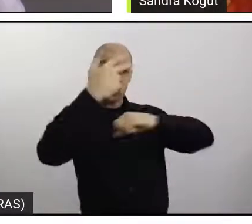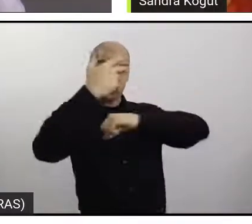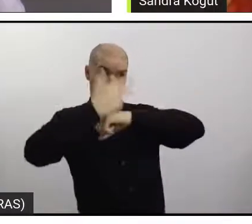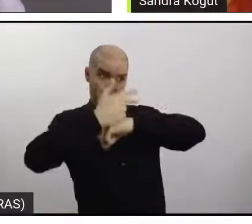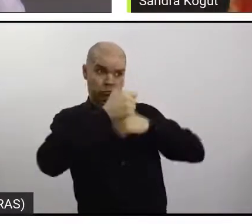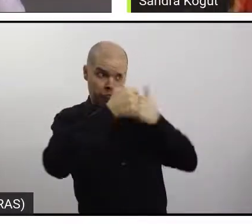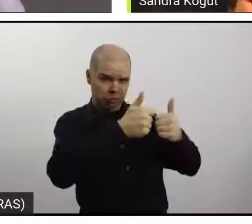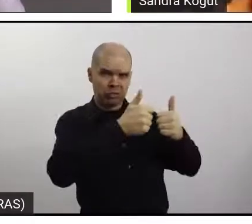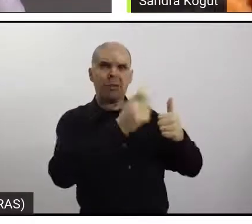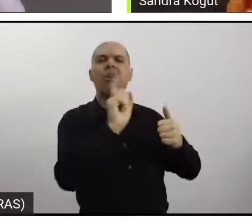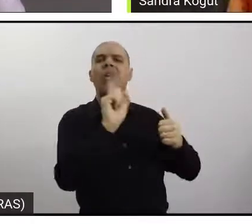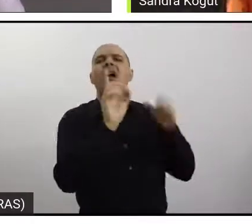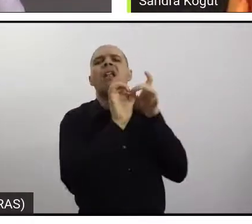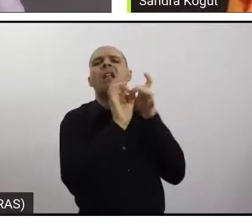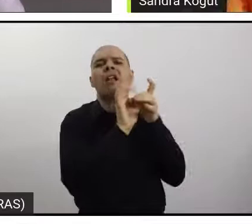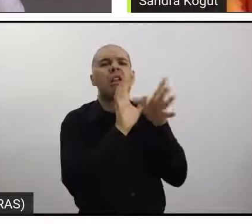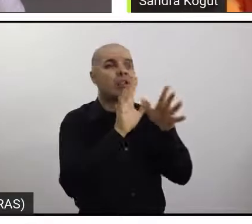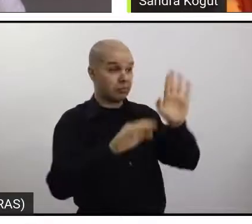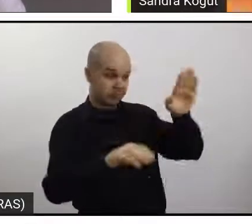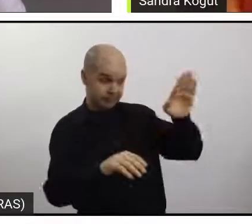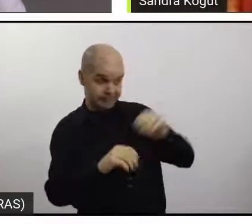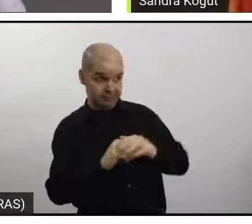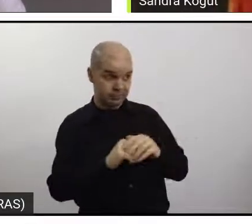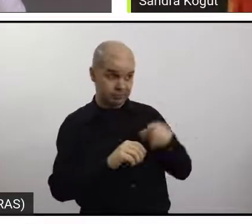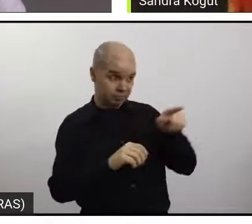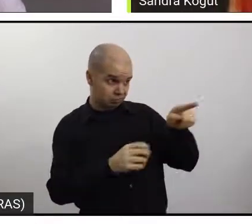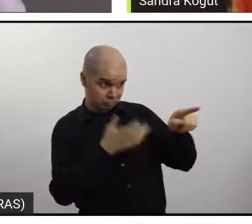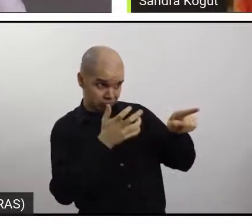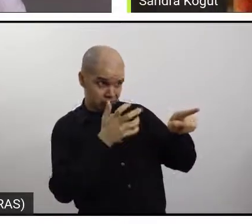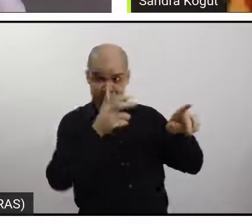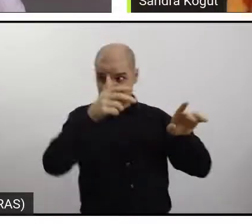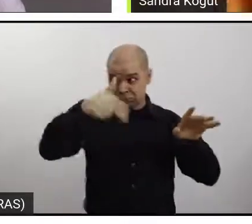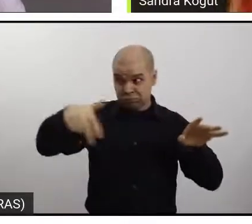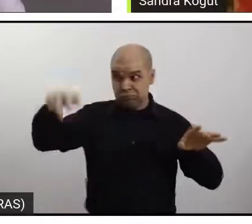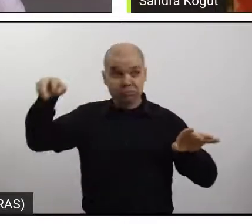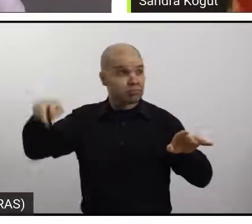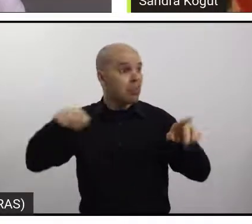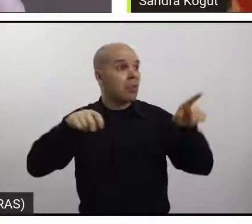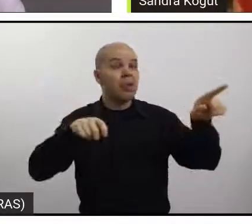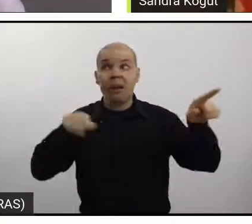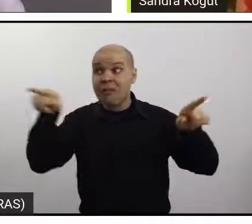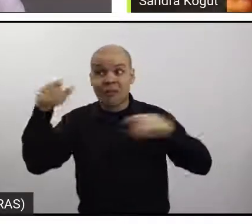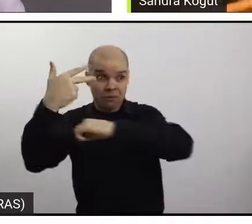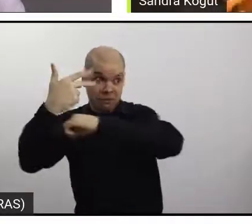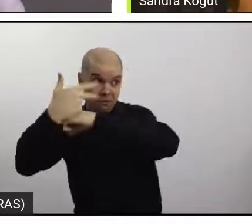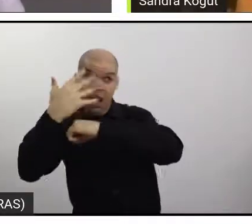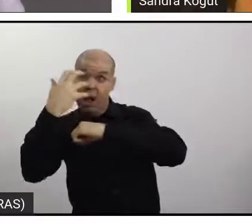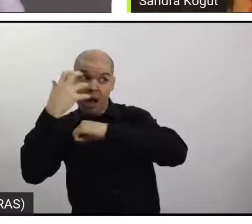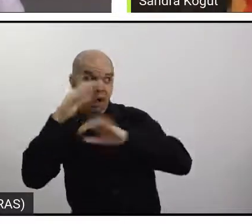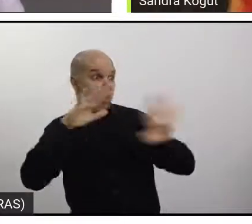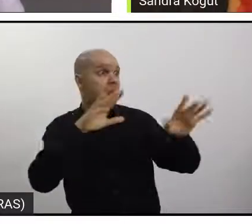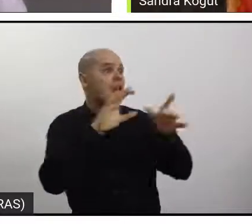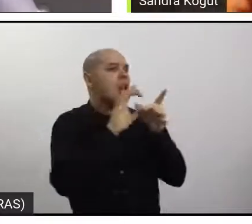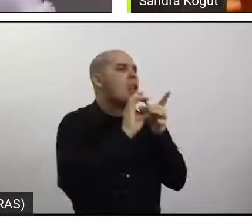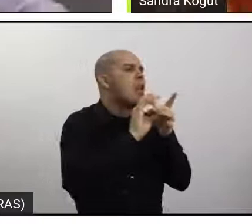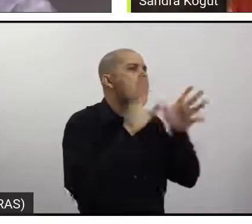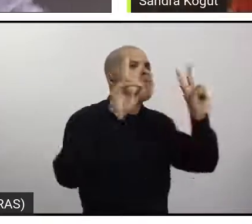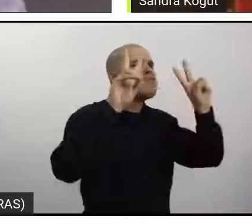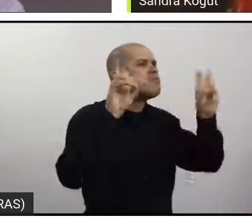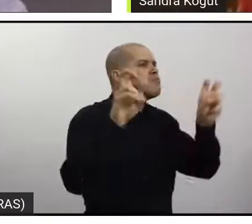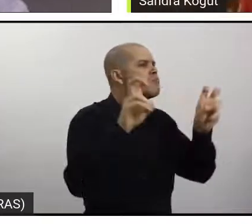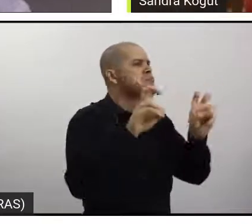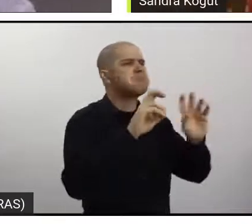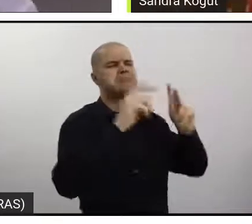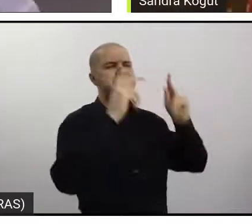comecei a fazer essas cabines, eu convidava a pessoa e a pessoa ficava ali sozinha. Ela decidia tudo. Como é que ela ia se enquadrar, o que ela ia